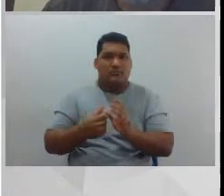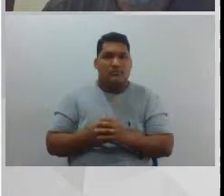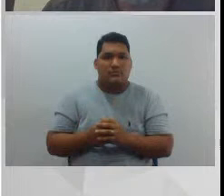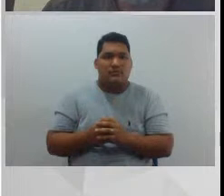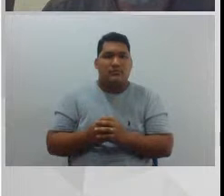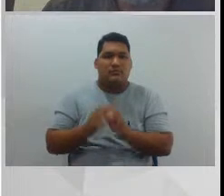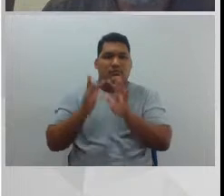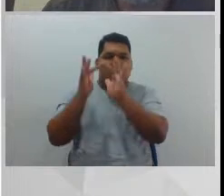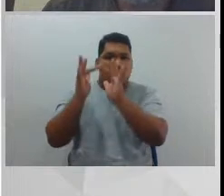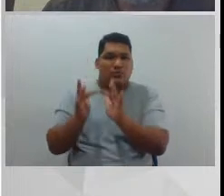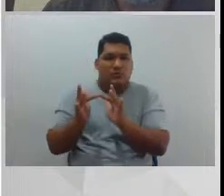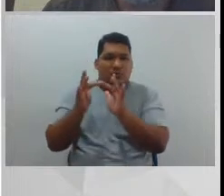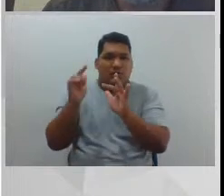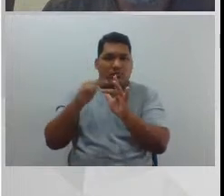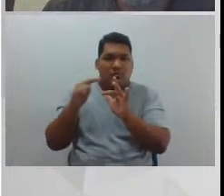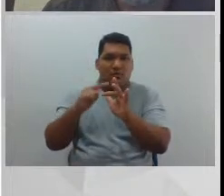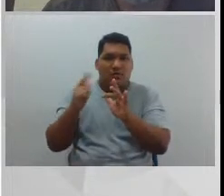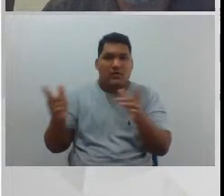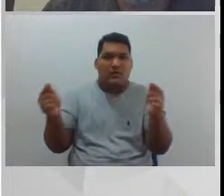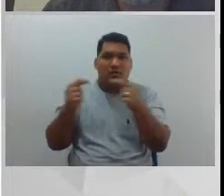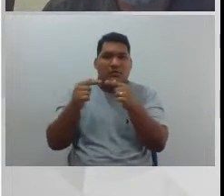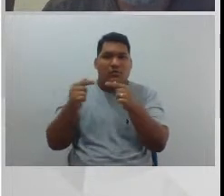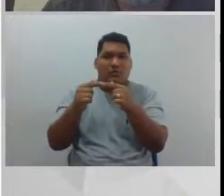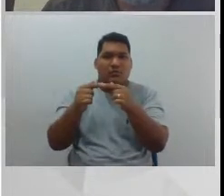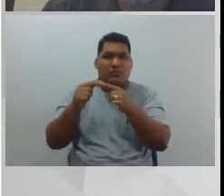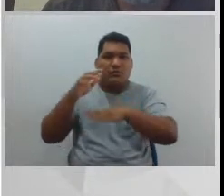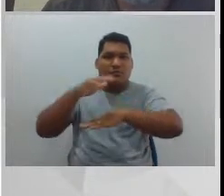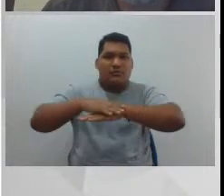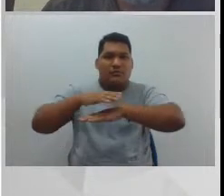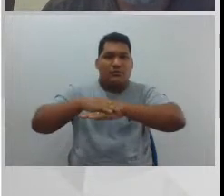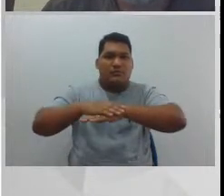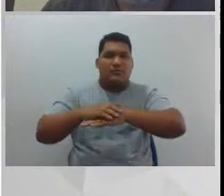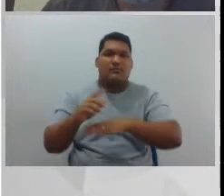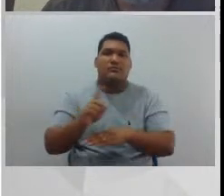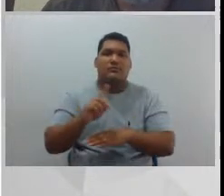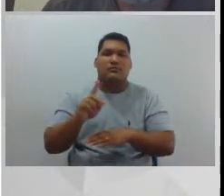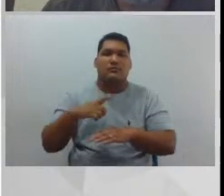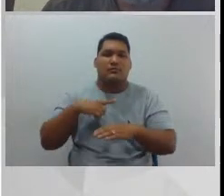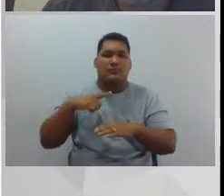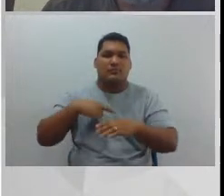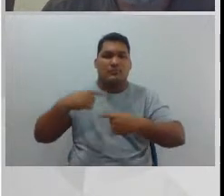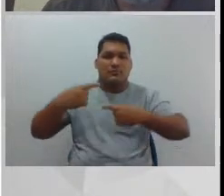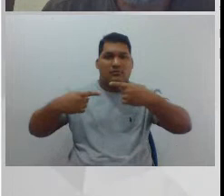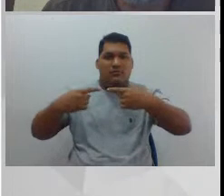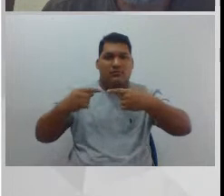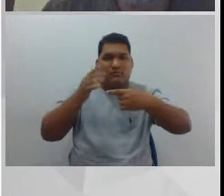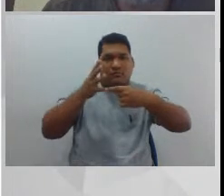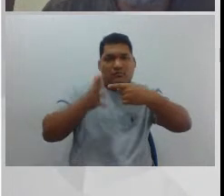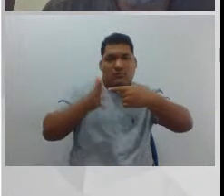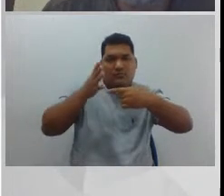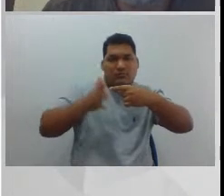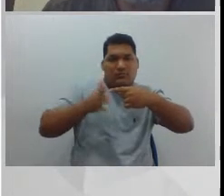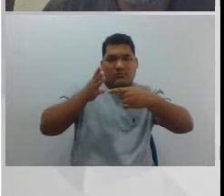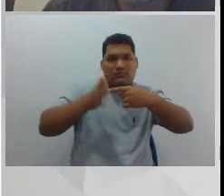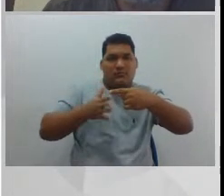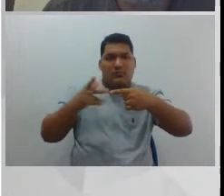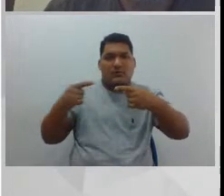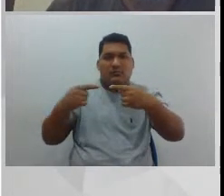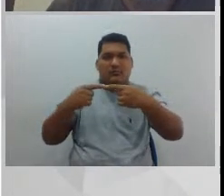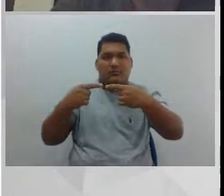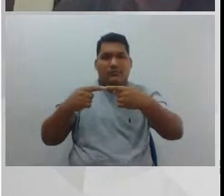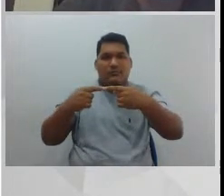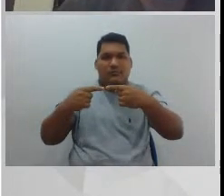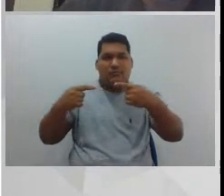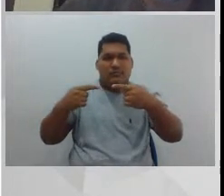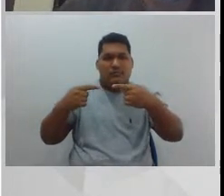é física, então existe um espaço entre os dois neurônios por onde fluem os